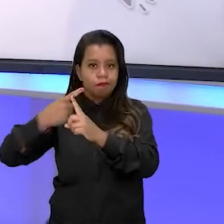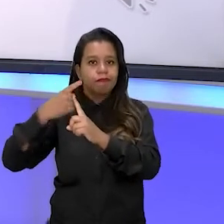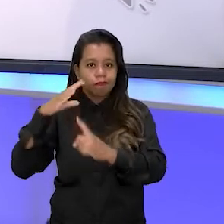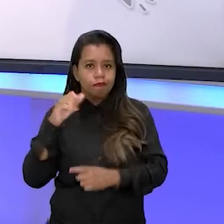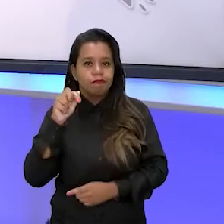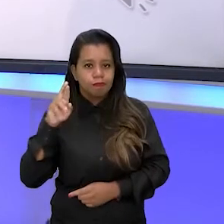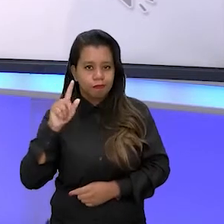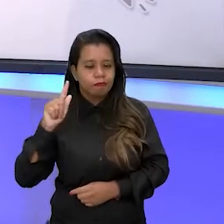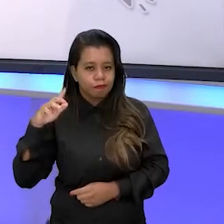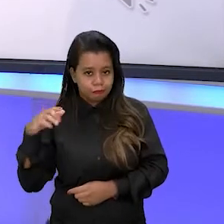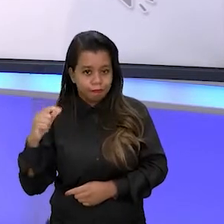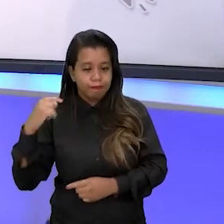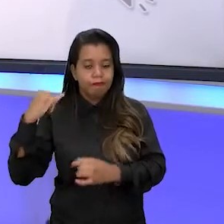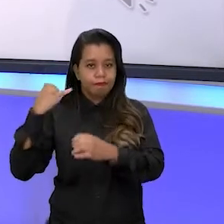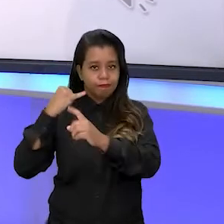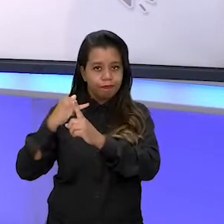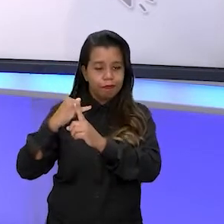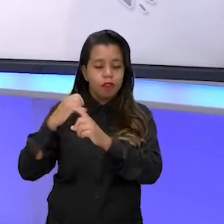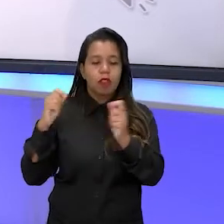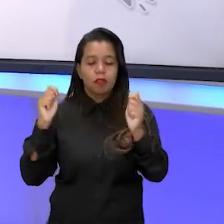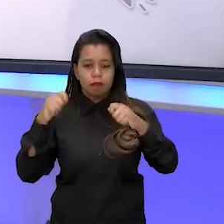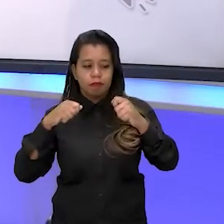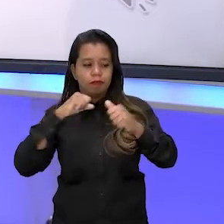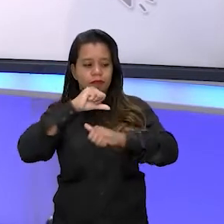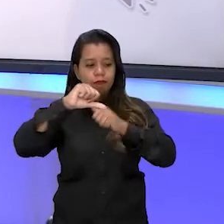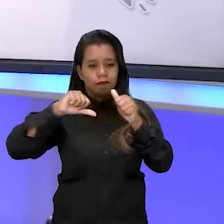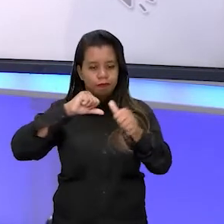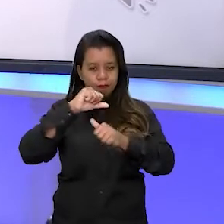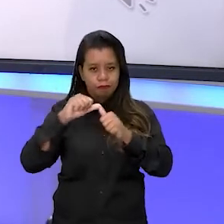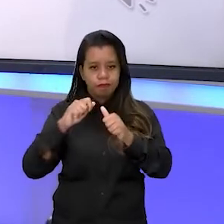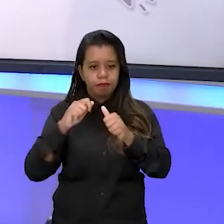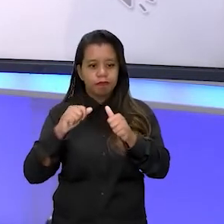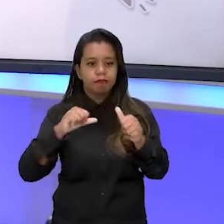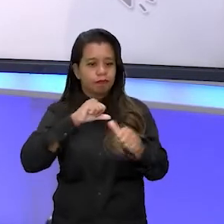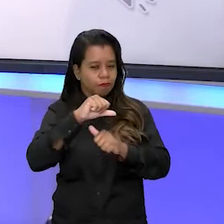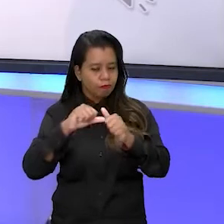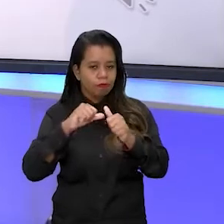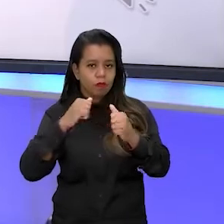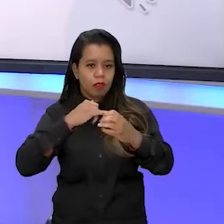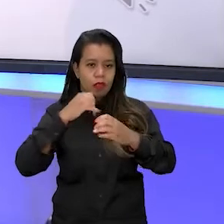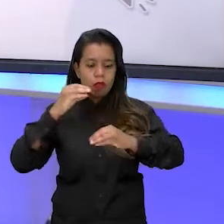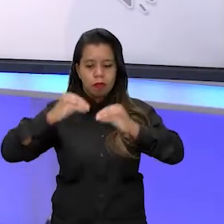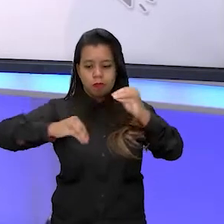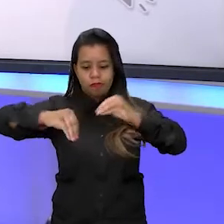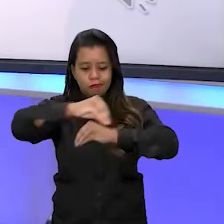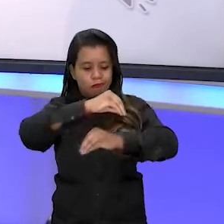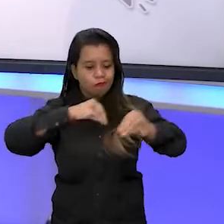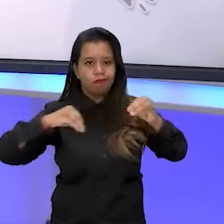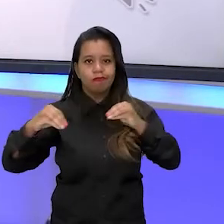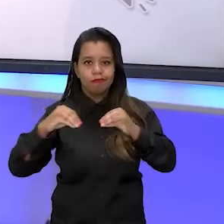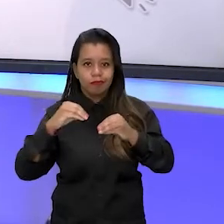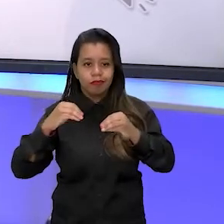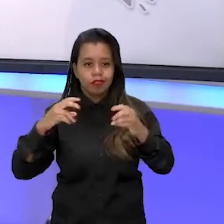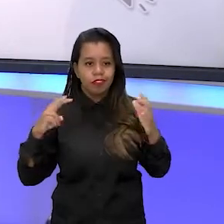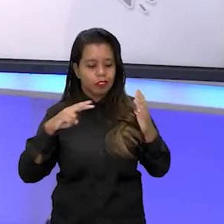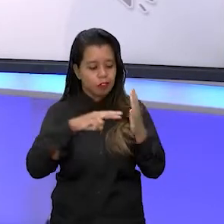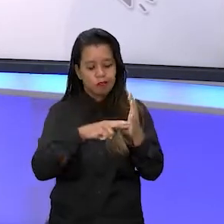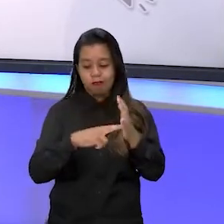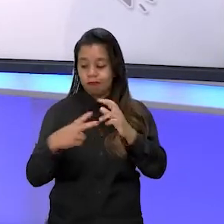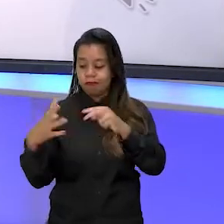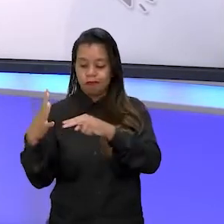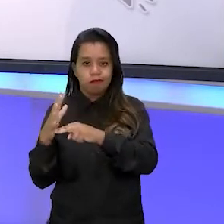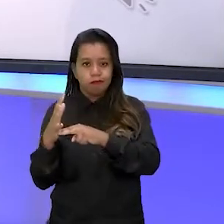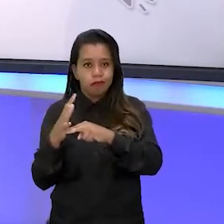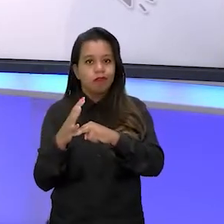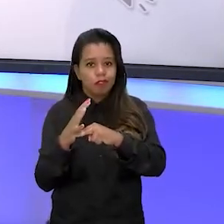uma energia potencial, né? Um potencial para transformar em movimento. Então, quando a gente liga um condutor nessas 2 pontas aí, né, onde